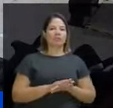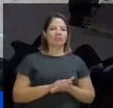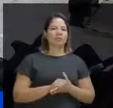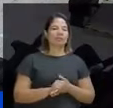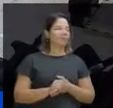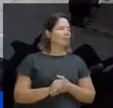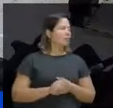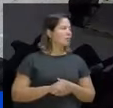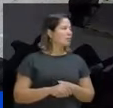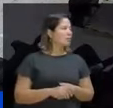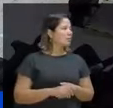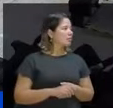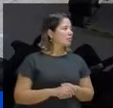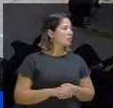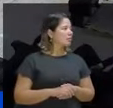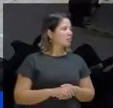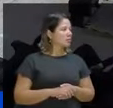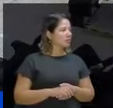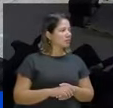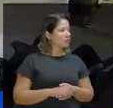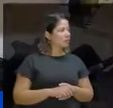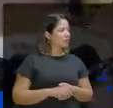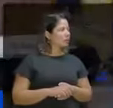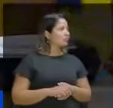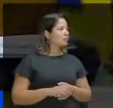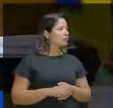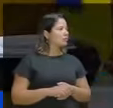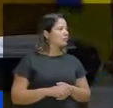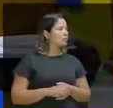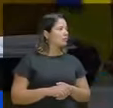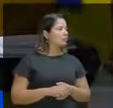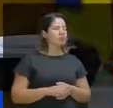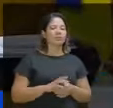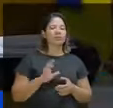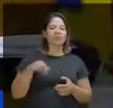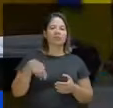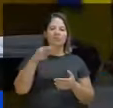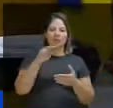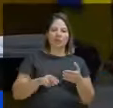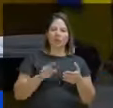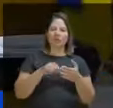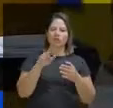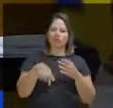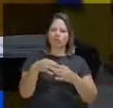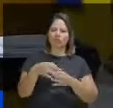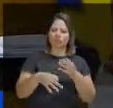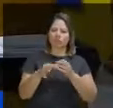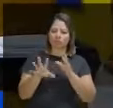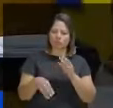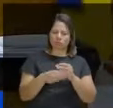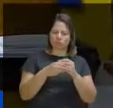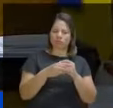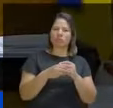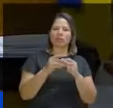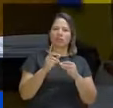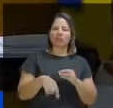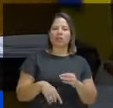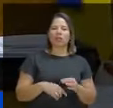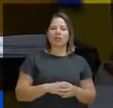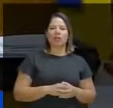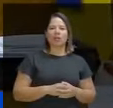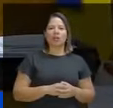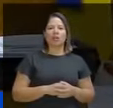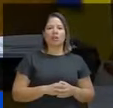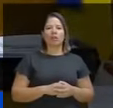Conjunto? Deixa eu só anunciar, doutora Paula, que eu estou vendo aqui que o julgamento é em conjunto. É em conjunto também, então anuncio,